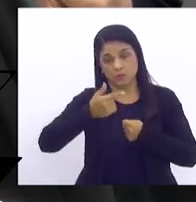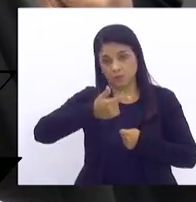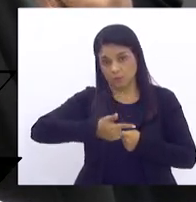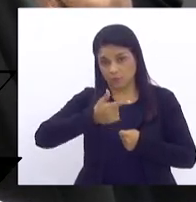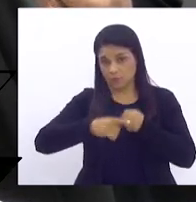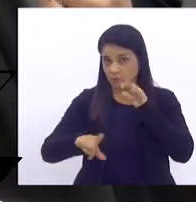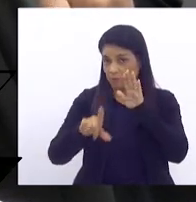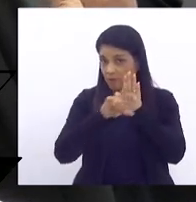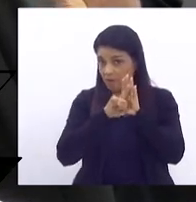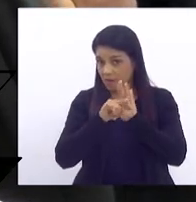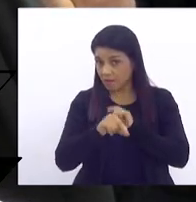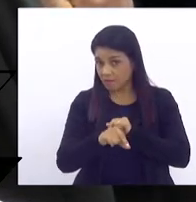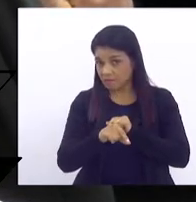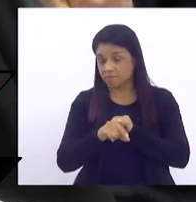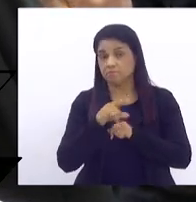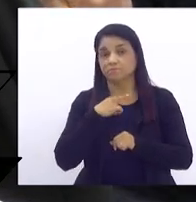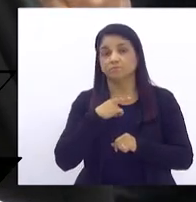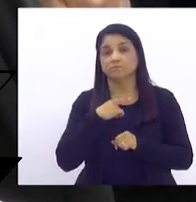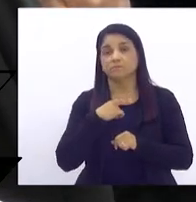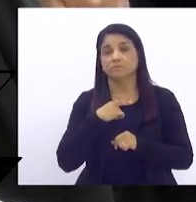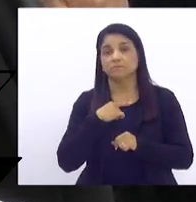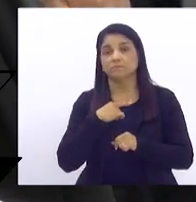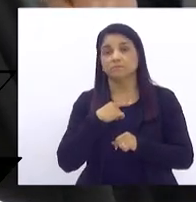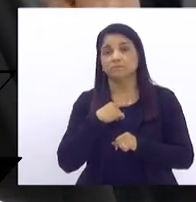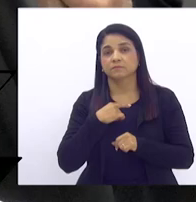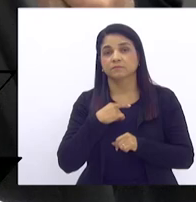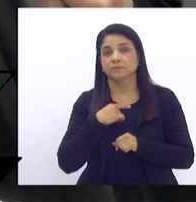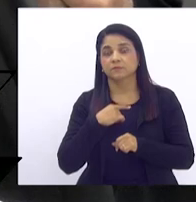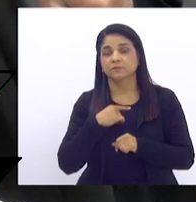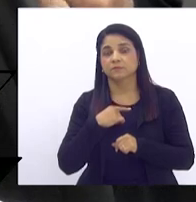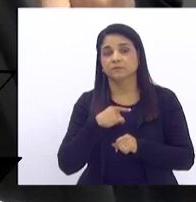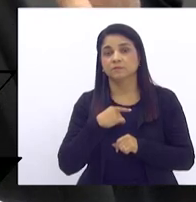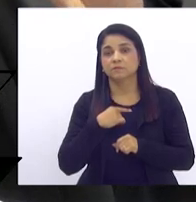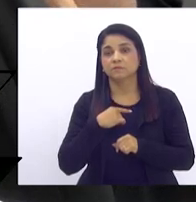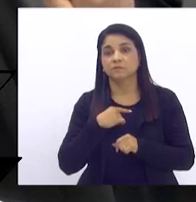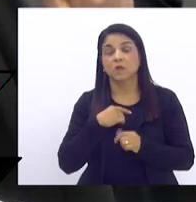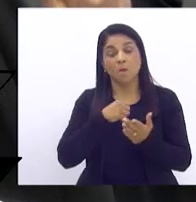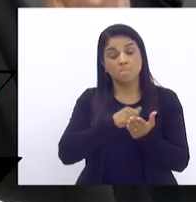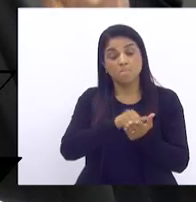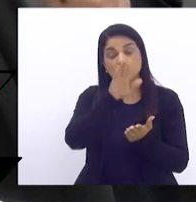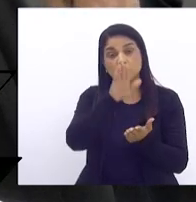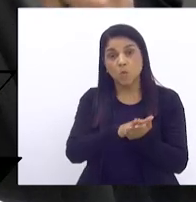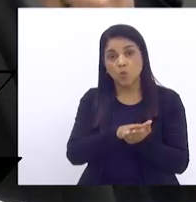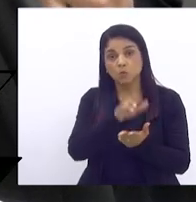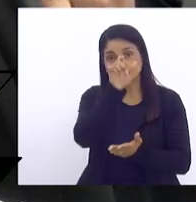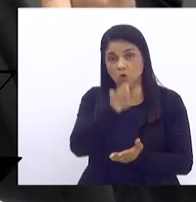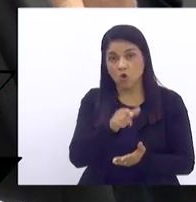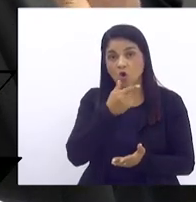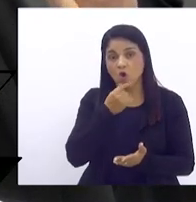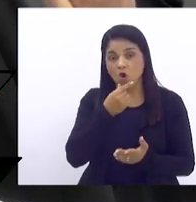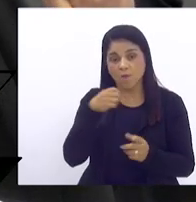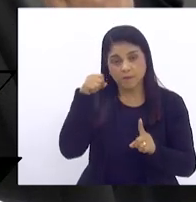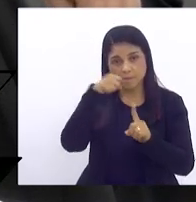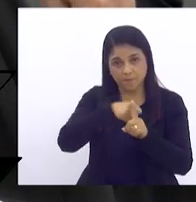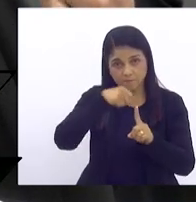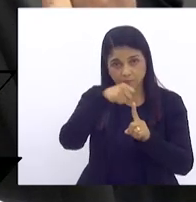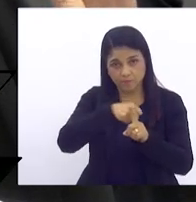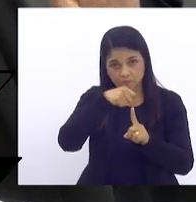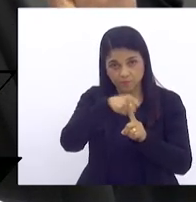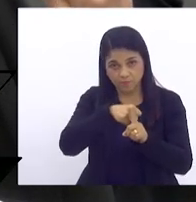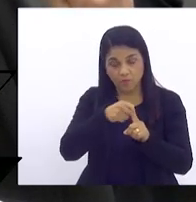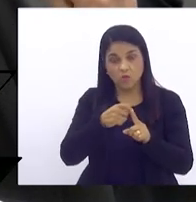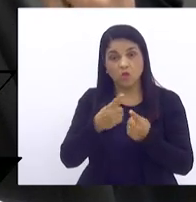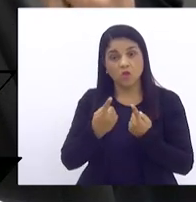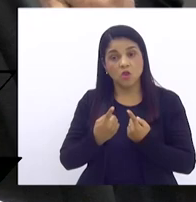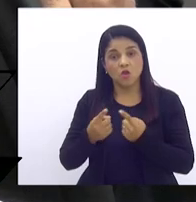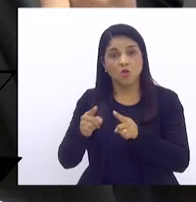desta lei, diz o seguinte: será aplicada multa ao agressor por ação ou omissão que cometer